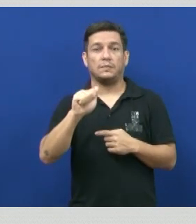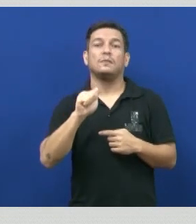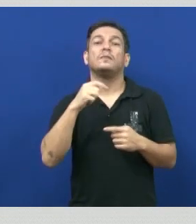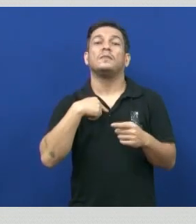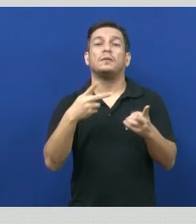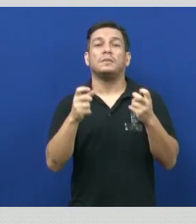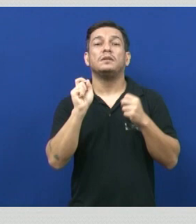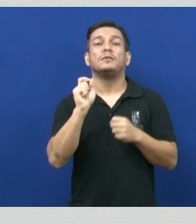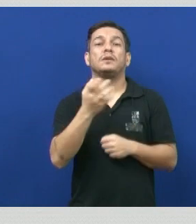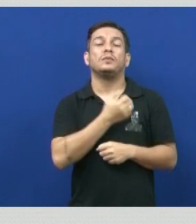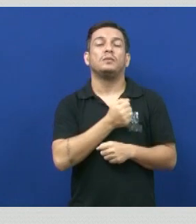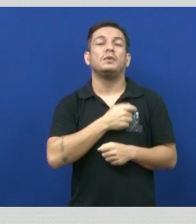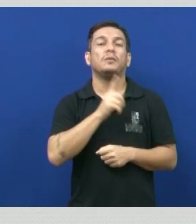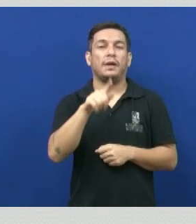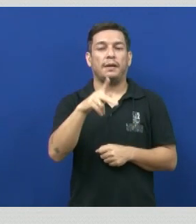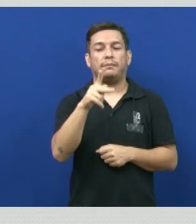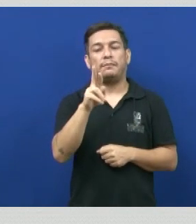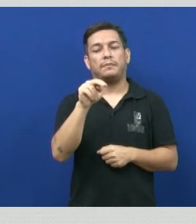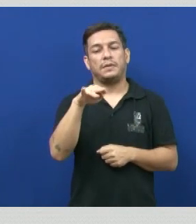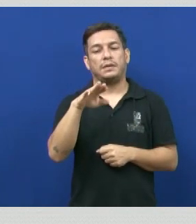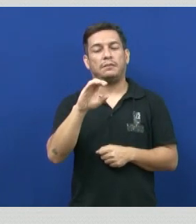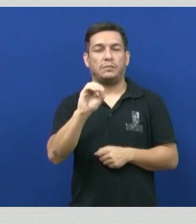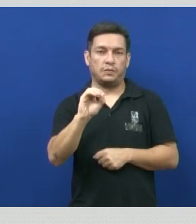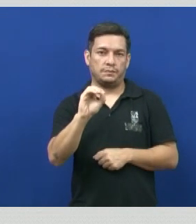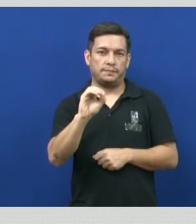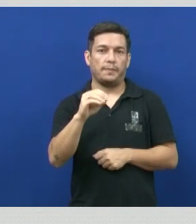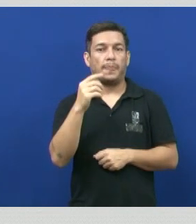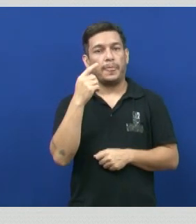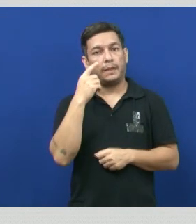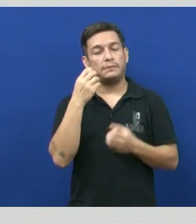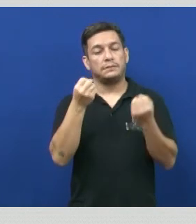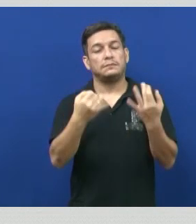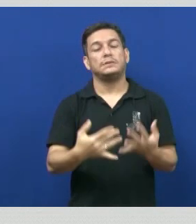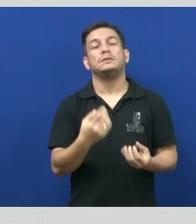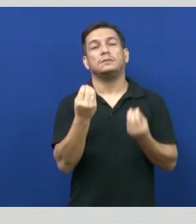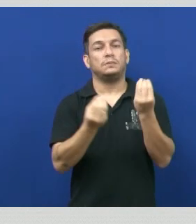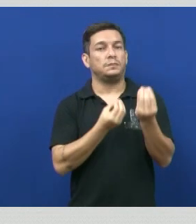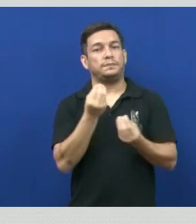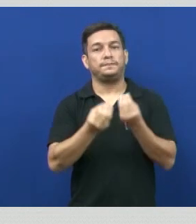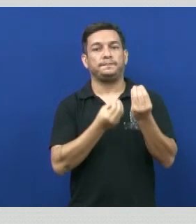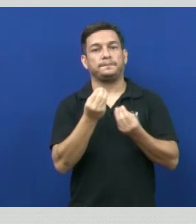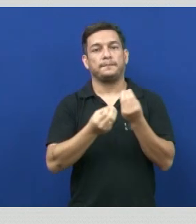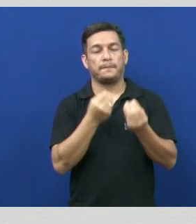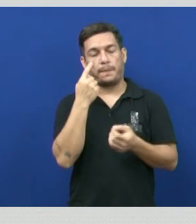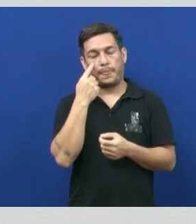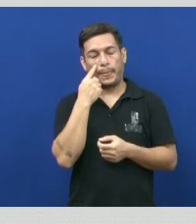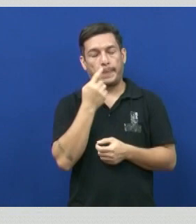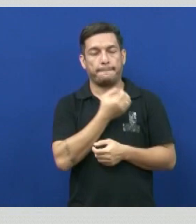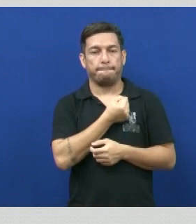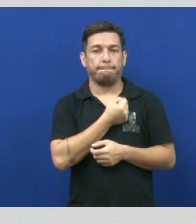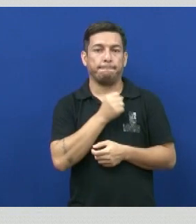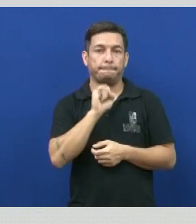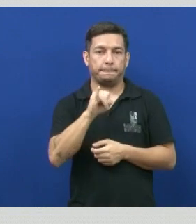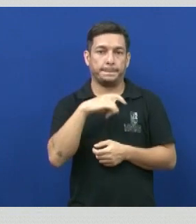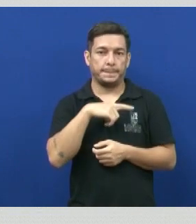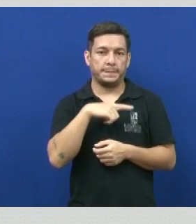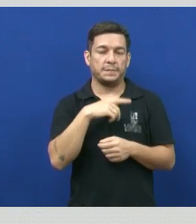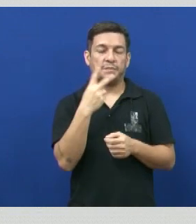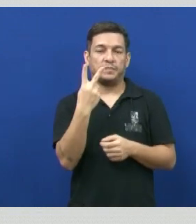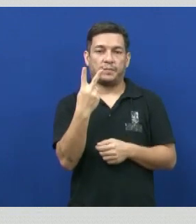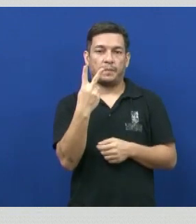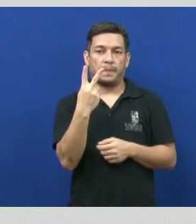número ele é primo, tá bom? Então, a gente define como? Vou observar o número. Se tiver apenas